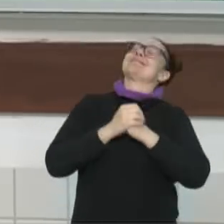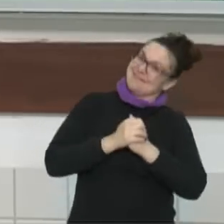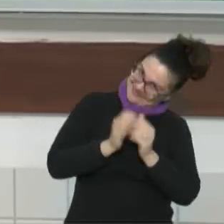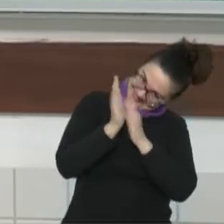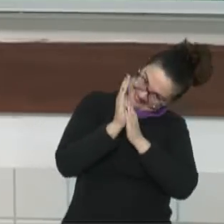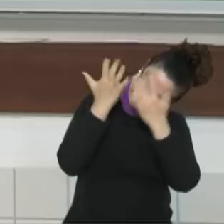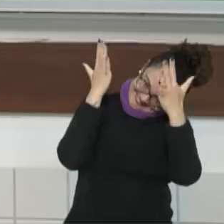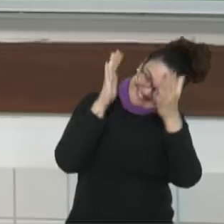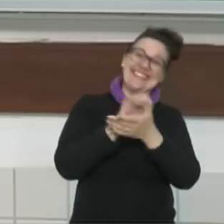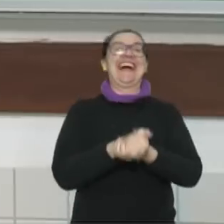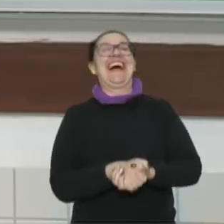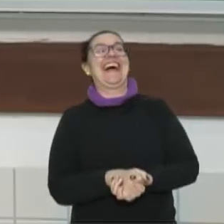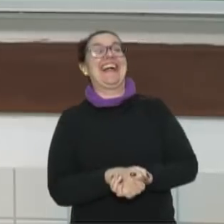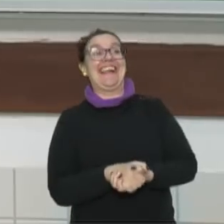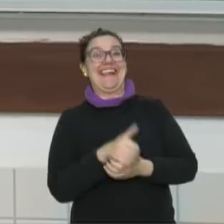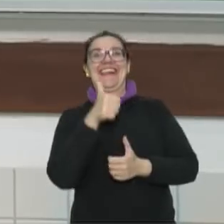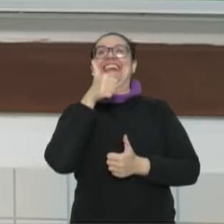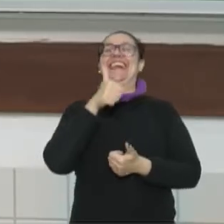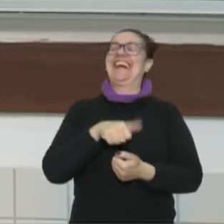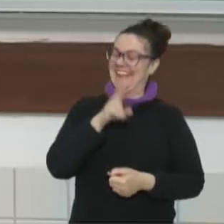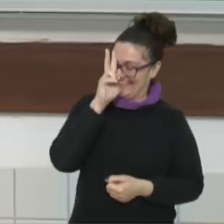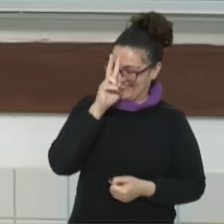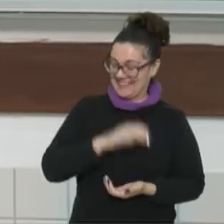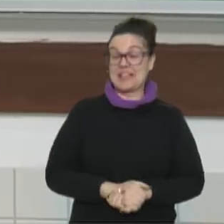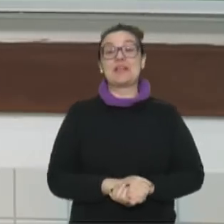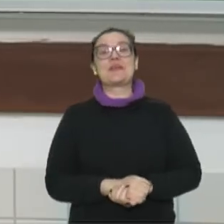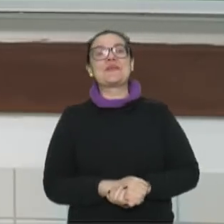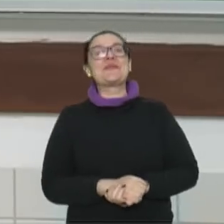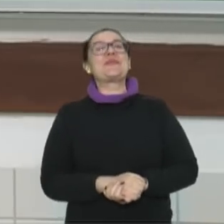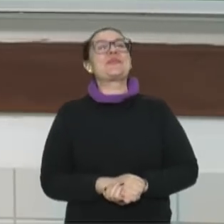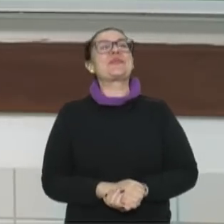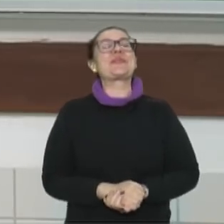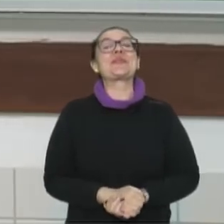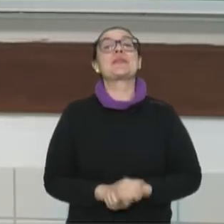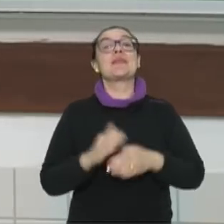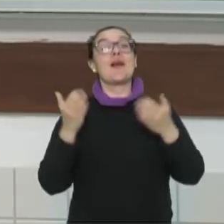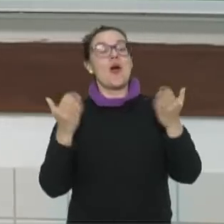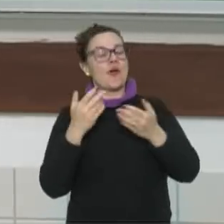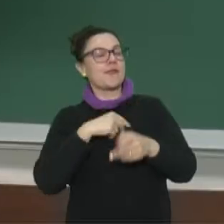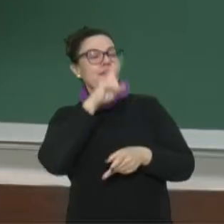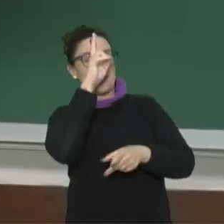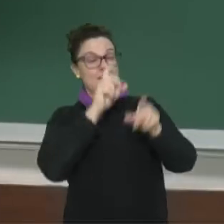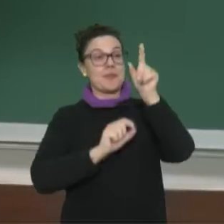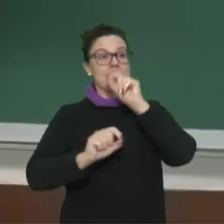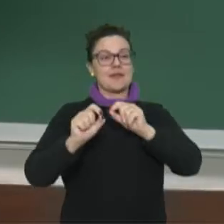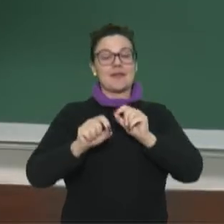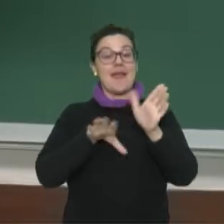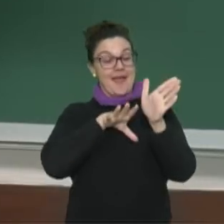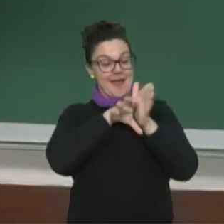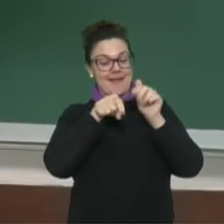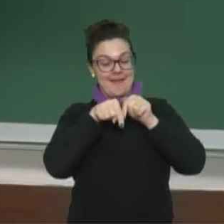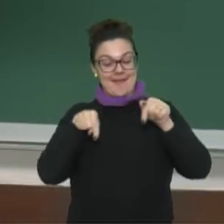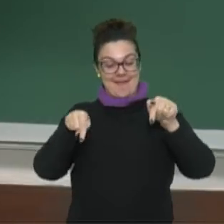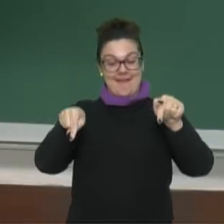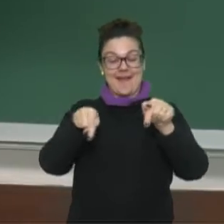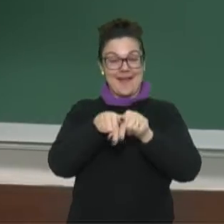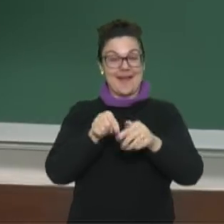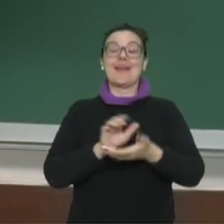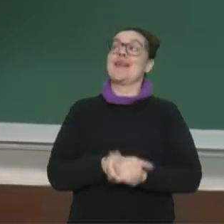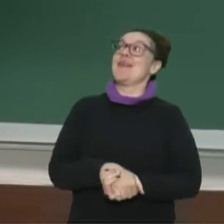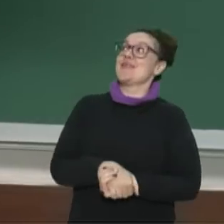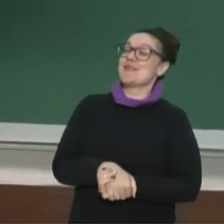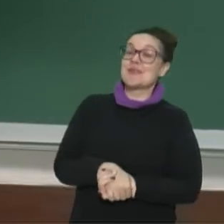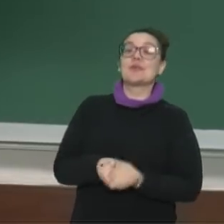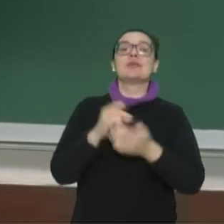Tá. Vamos lá. Lembrei. Né? Vamos lembrar do Classroom, atividades obrigatórias, né,